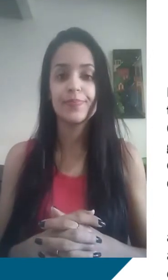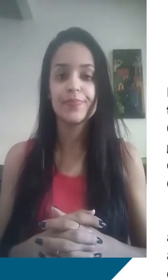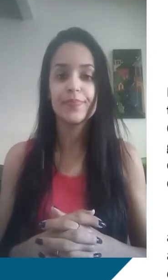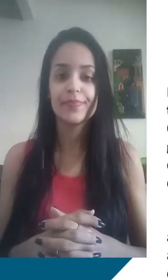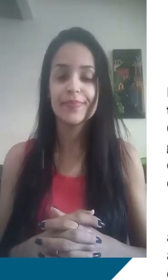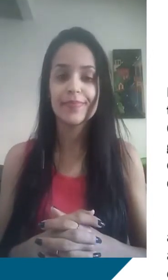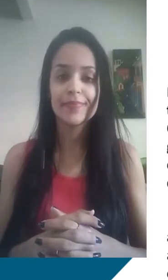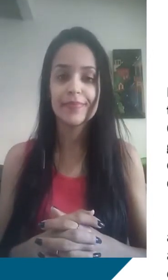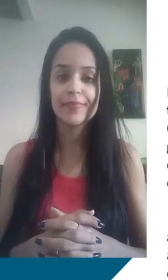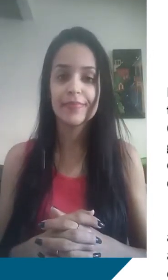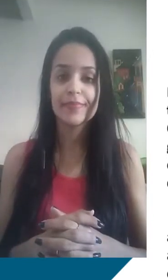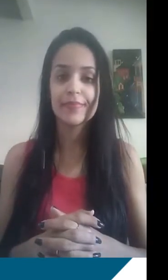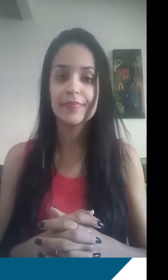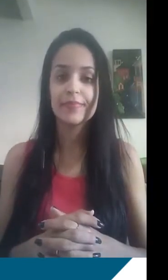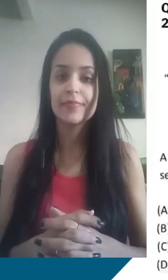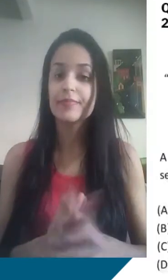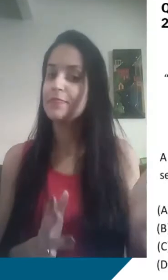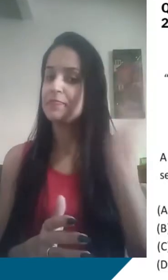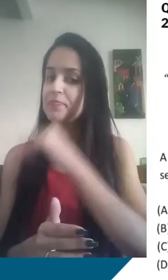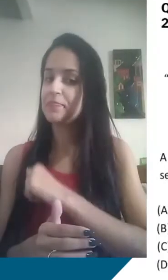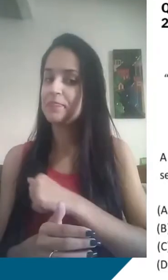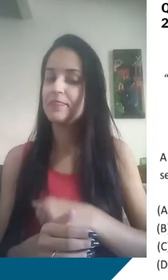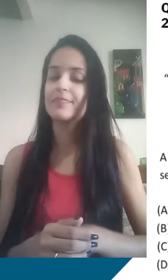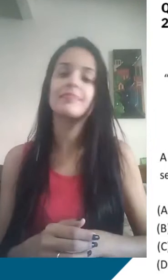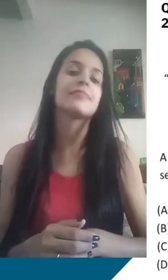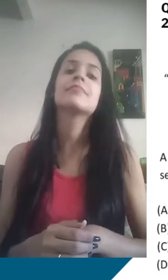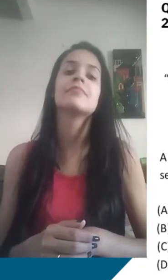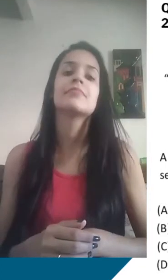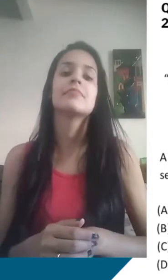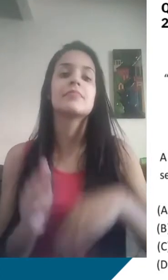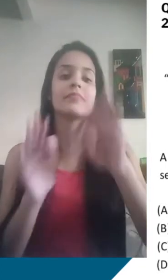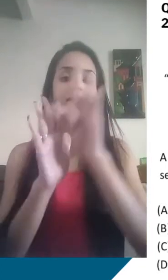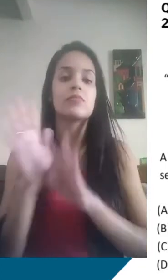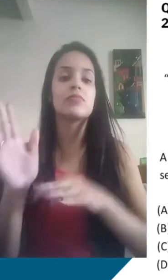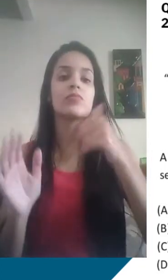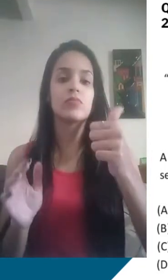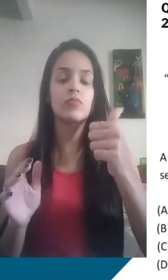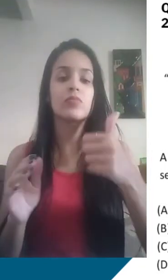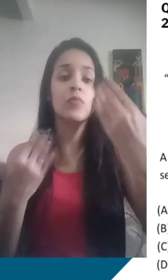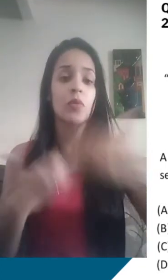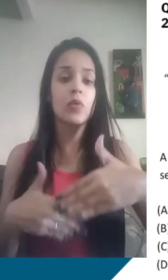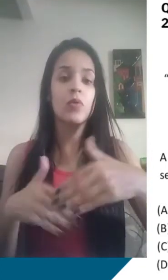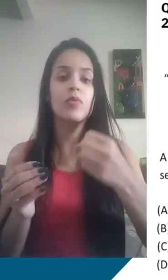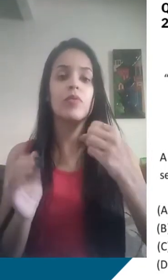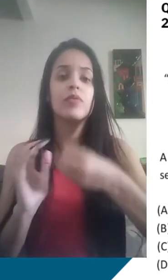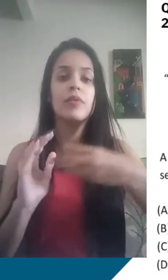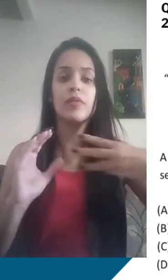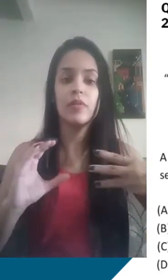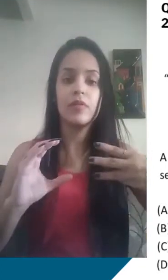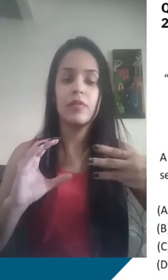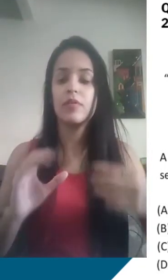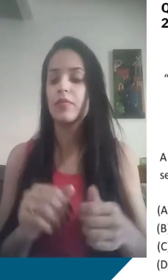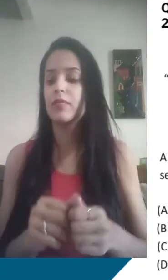queira consultá-lo. Vamos para as questões. Questão 1 do CEDERJ